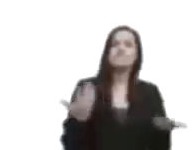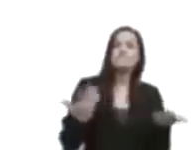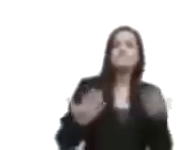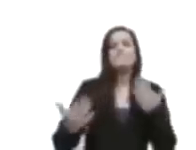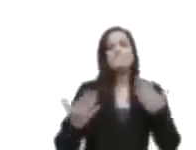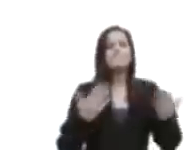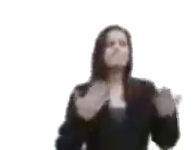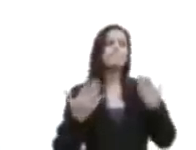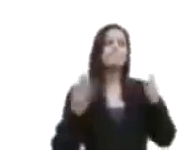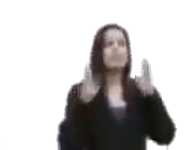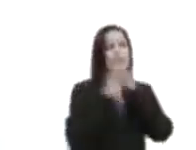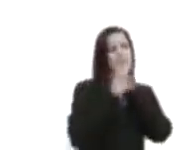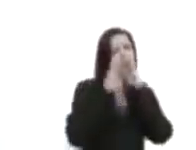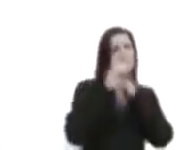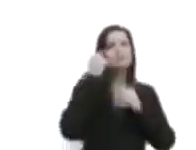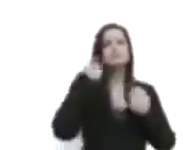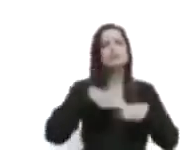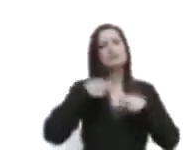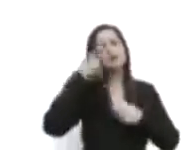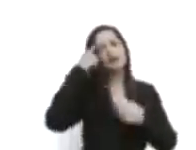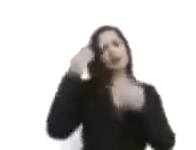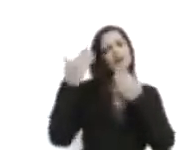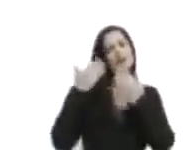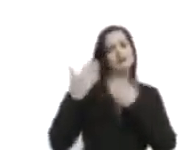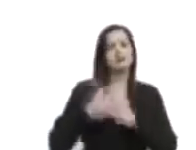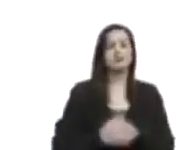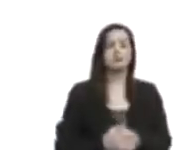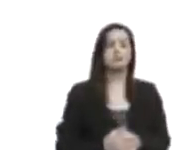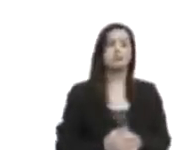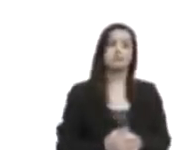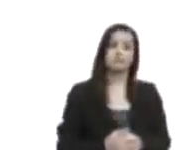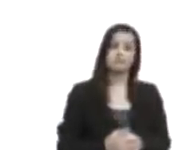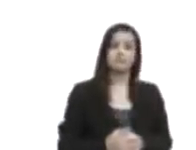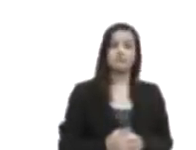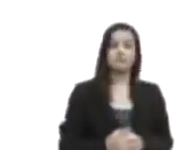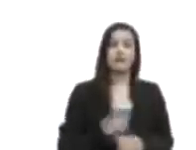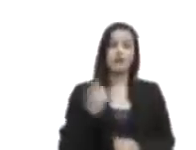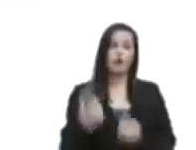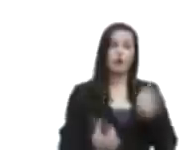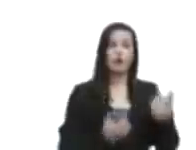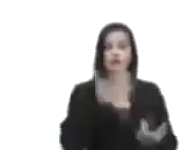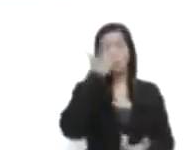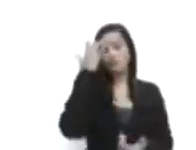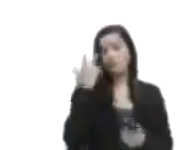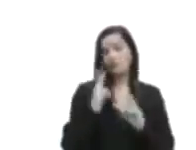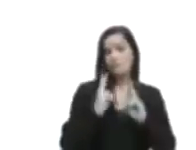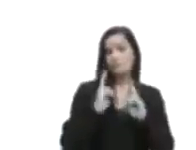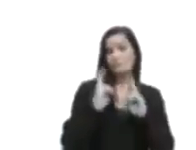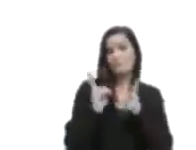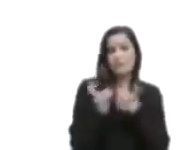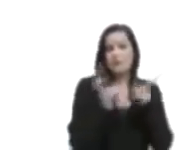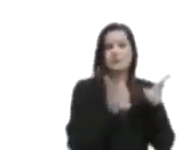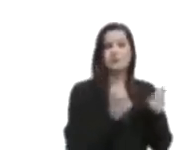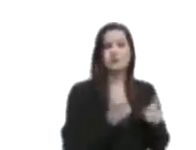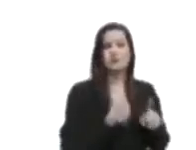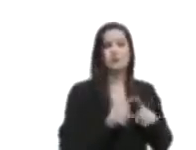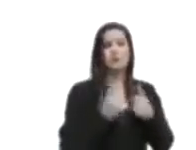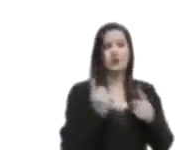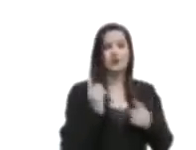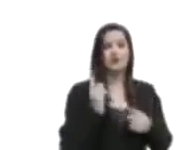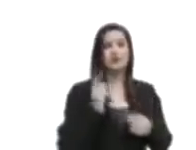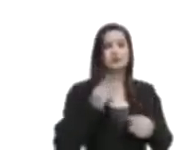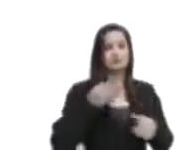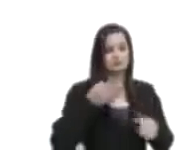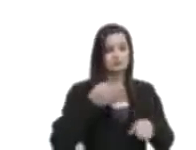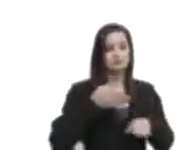E sem que alguns percebam, isso tem entrado também no meio cristão. E